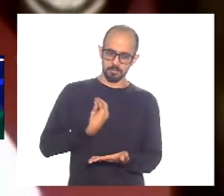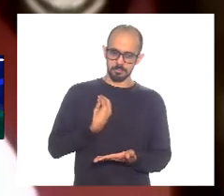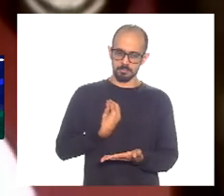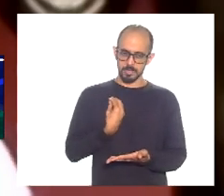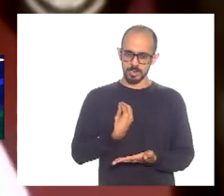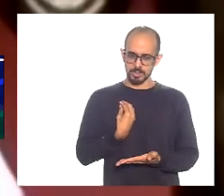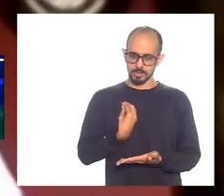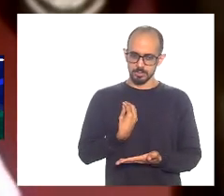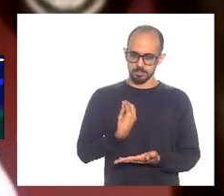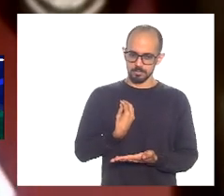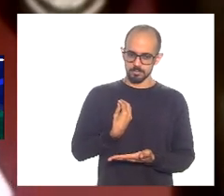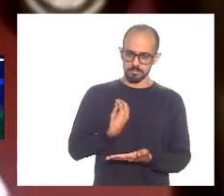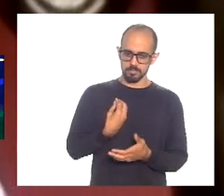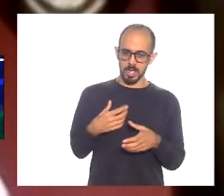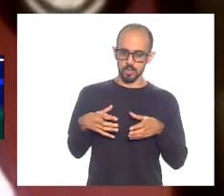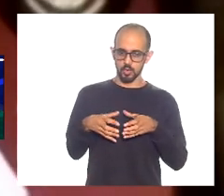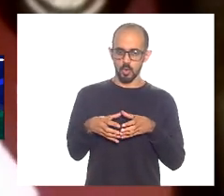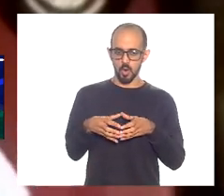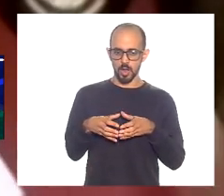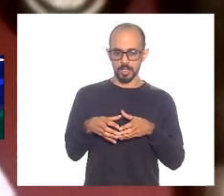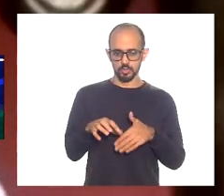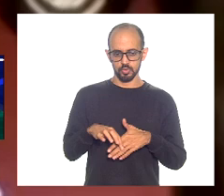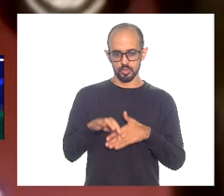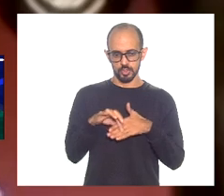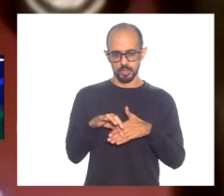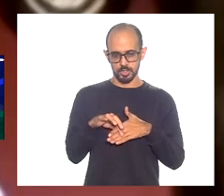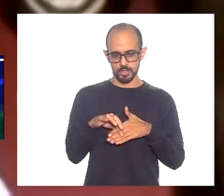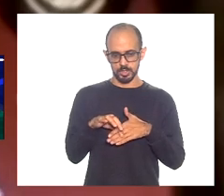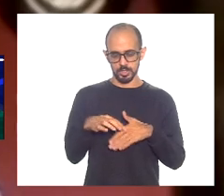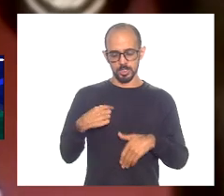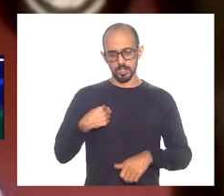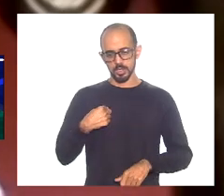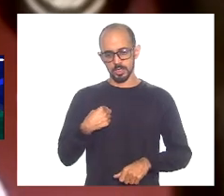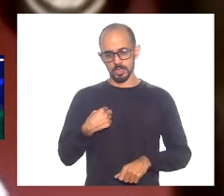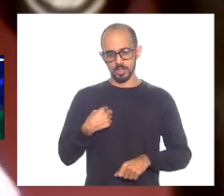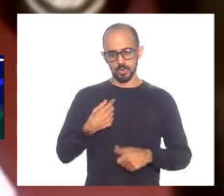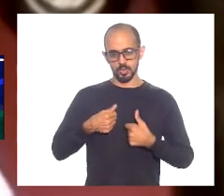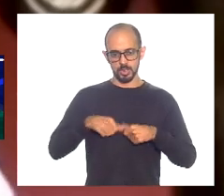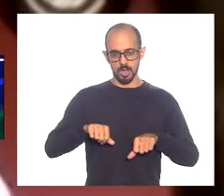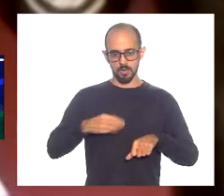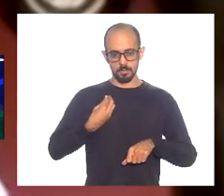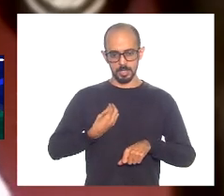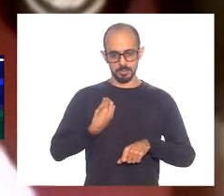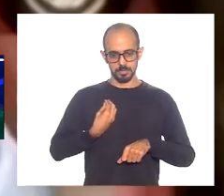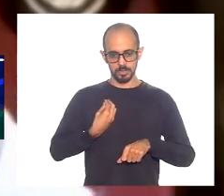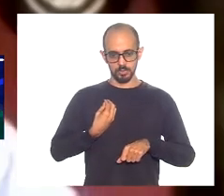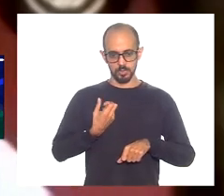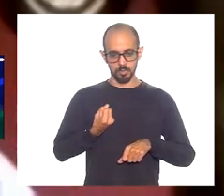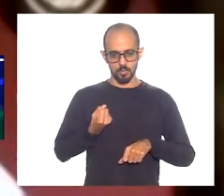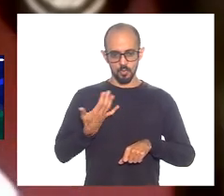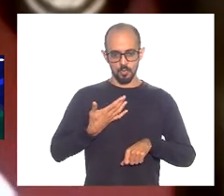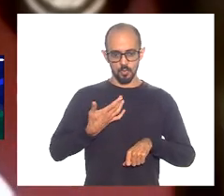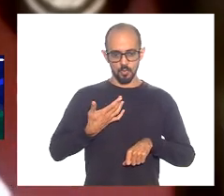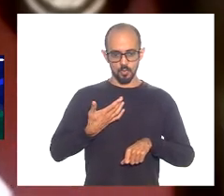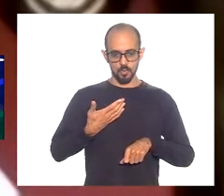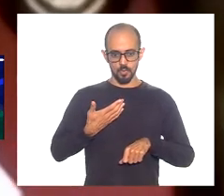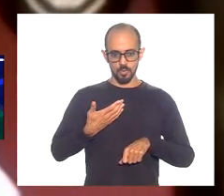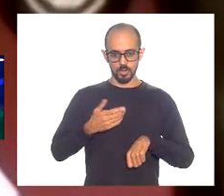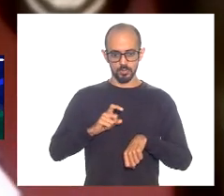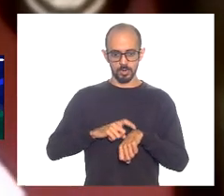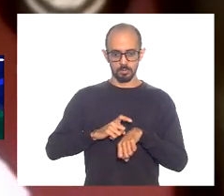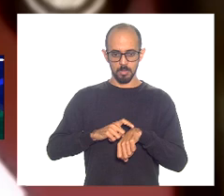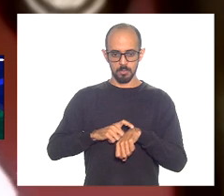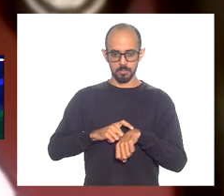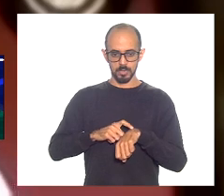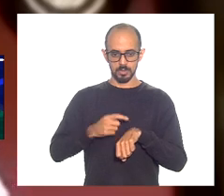Colégio de Líderes. Tá? Inclusive, estava participando... Quando chegou a vez de eu fazer uma intervenção que eu